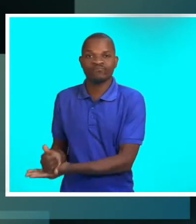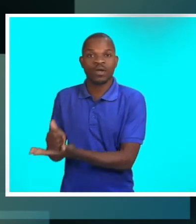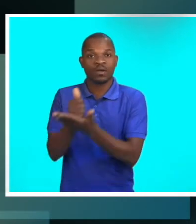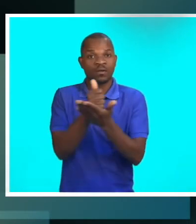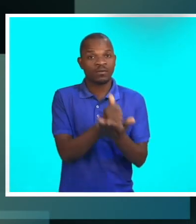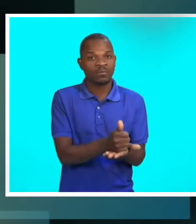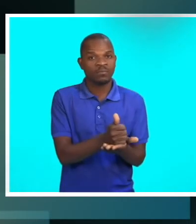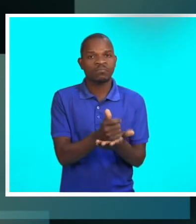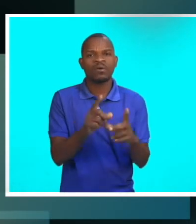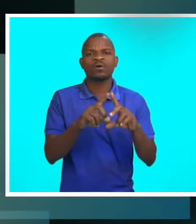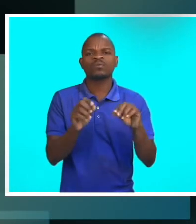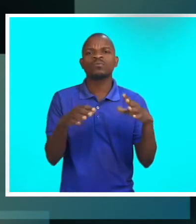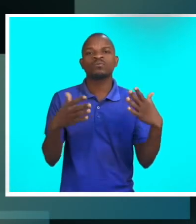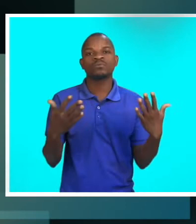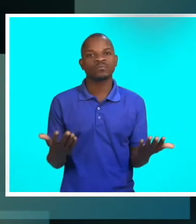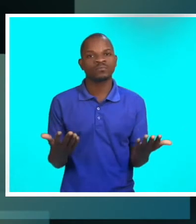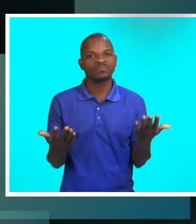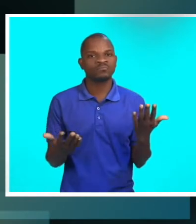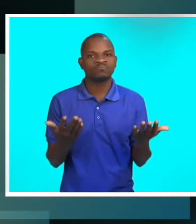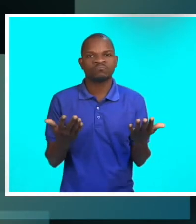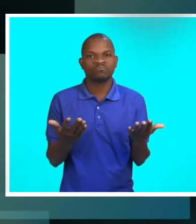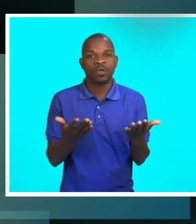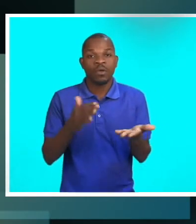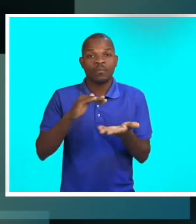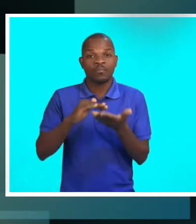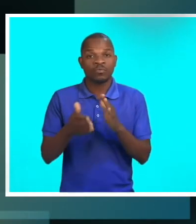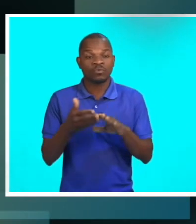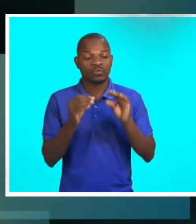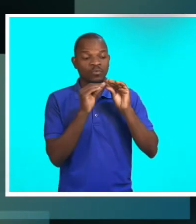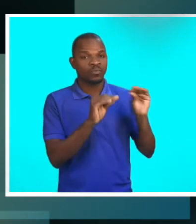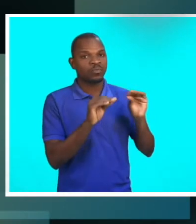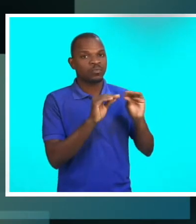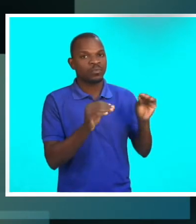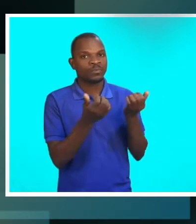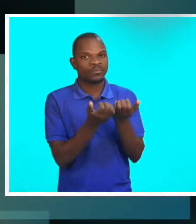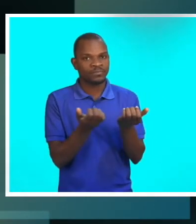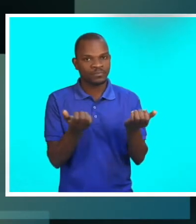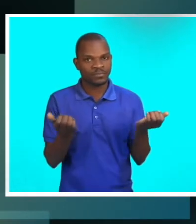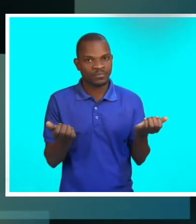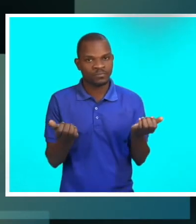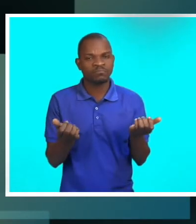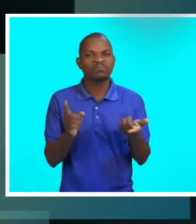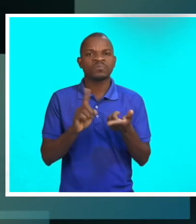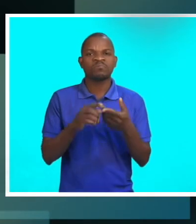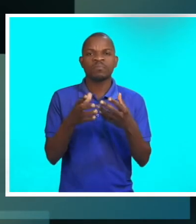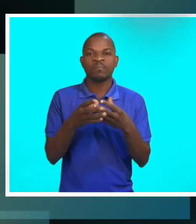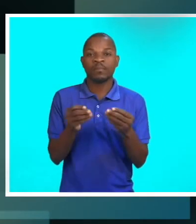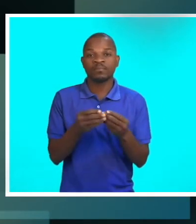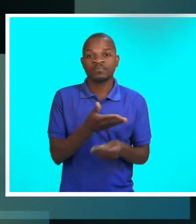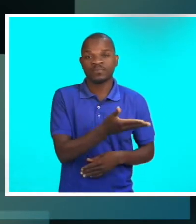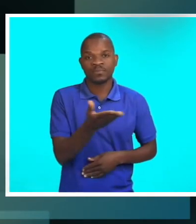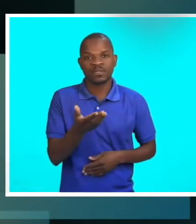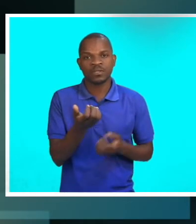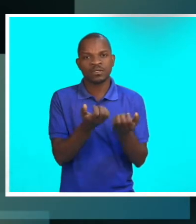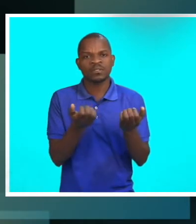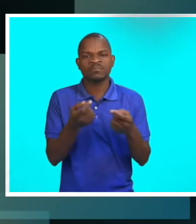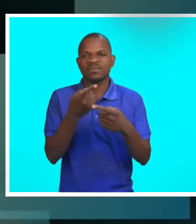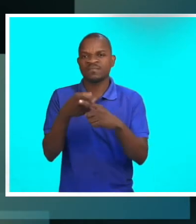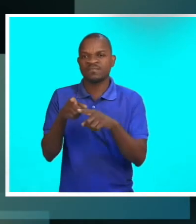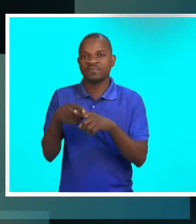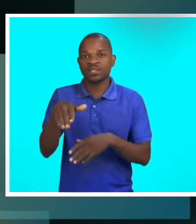tanto do ponto de vista dos professores que dão as aulas das crianças, do material que elas precisam para as diferentes